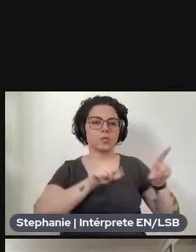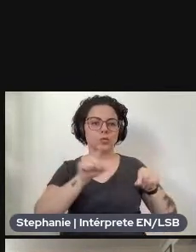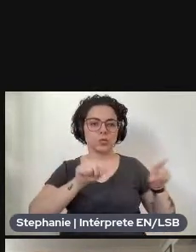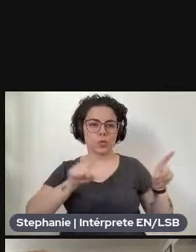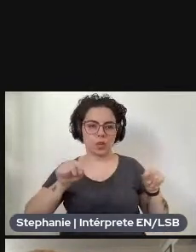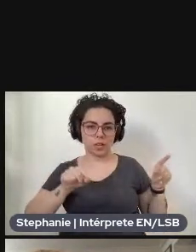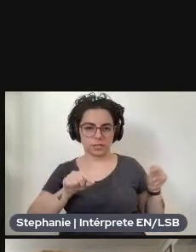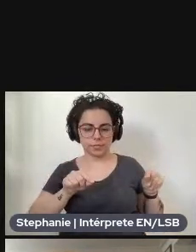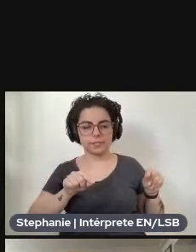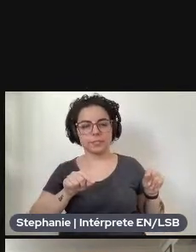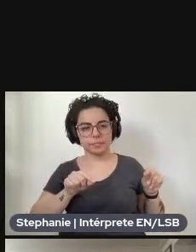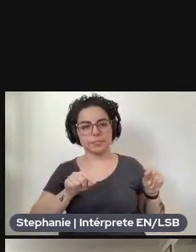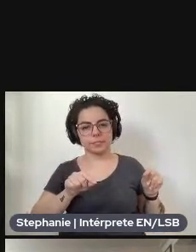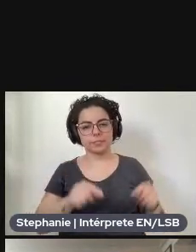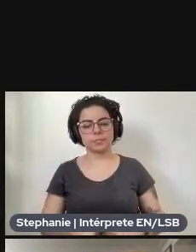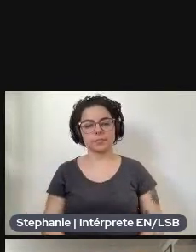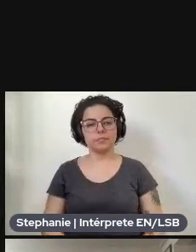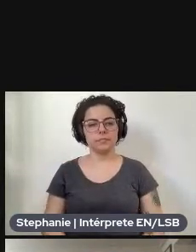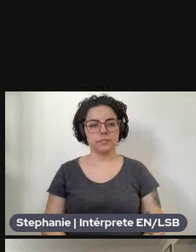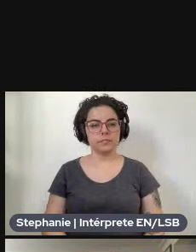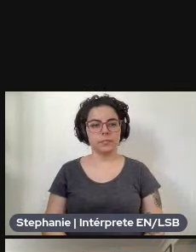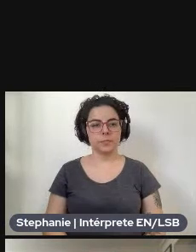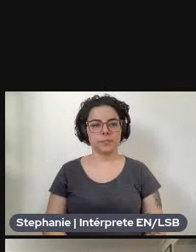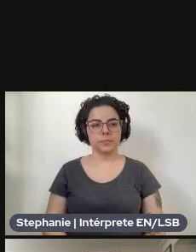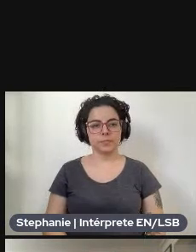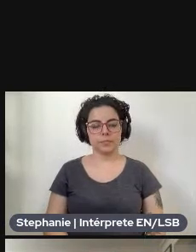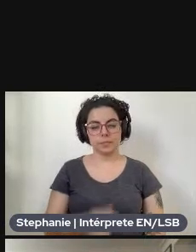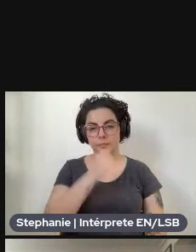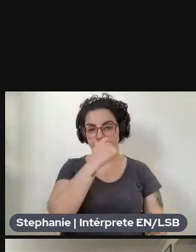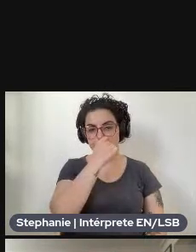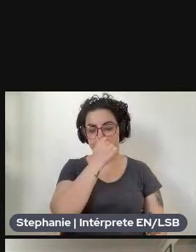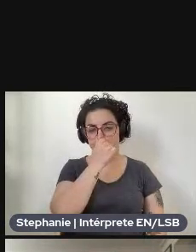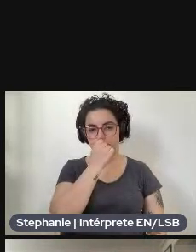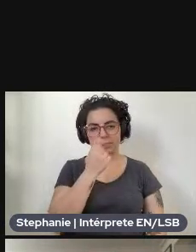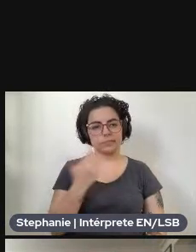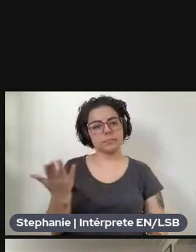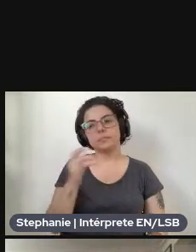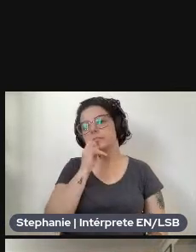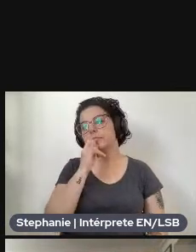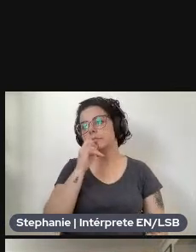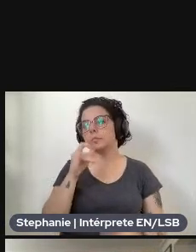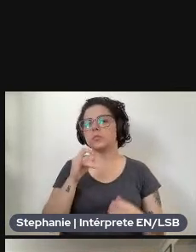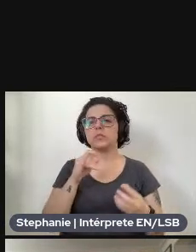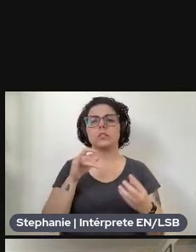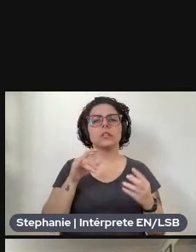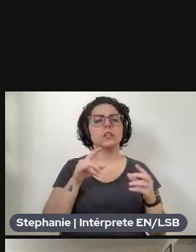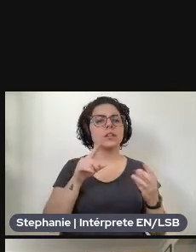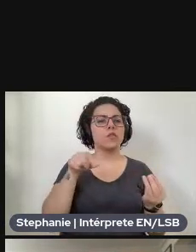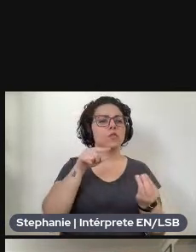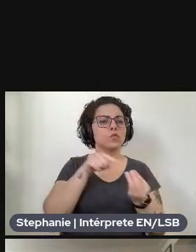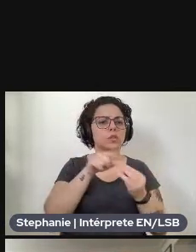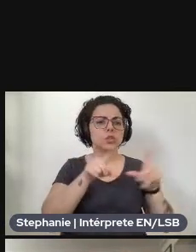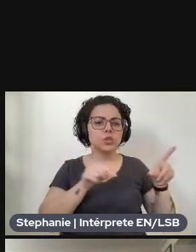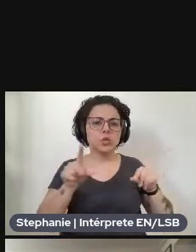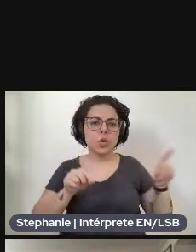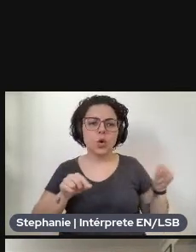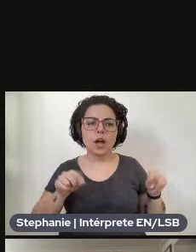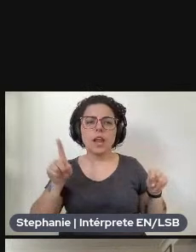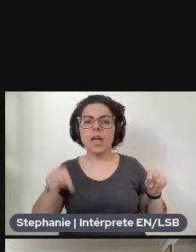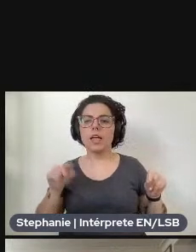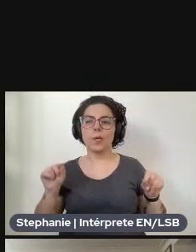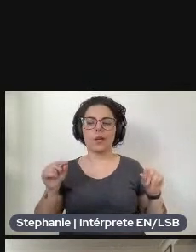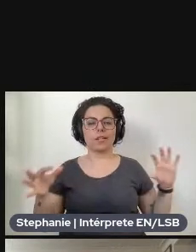significação resulta de escolhas funcionais. Escolhas funcionais são escolhas contextualizadas, são escolhas